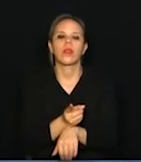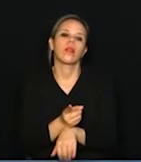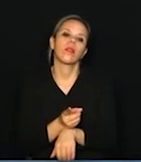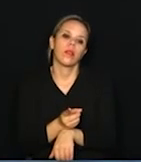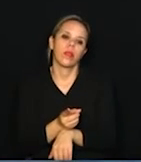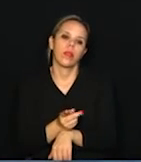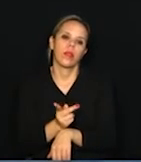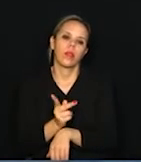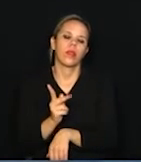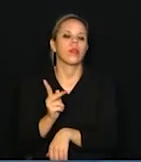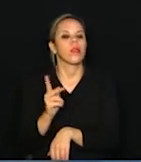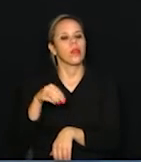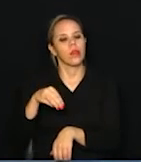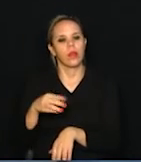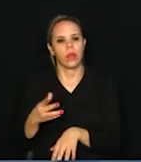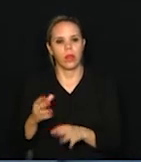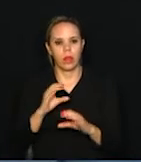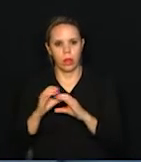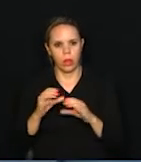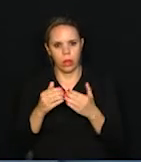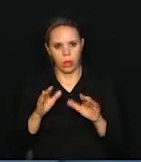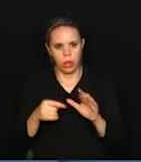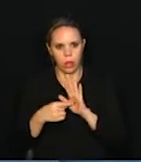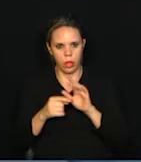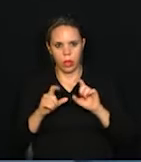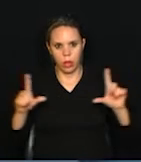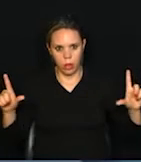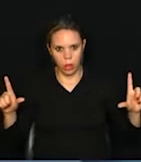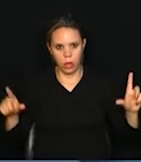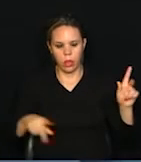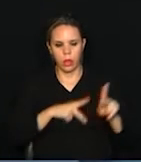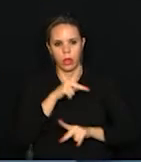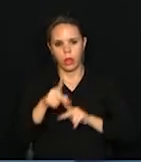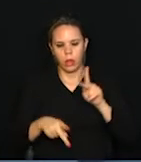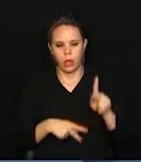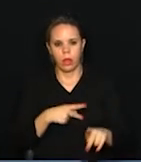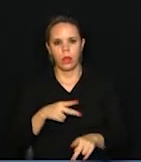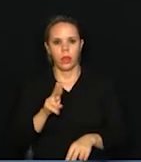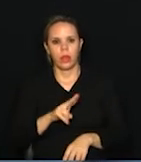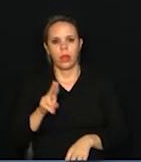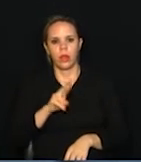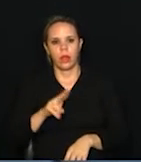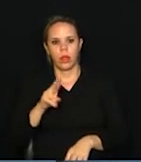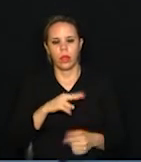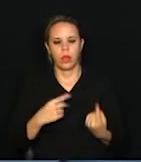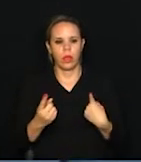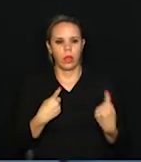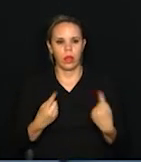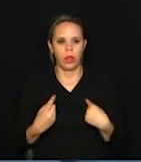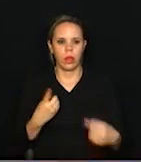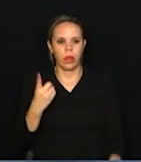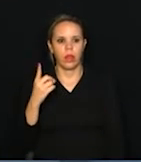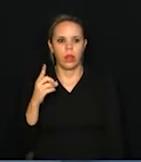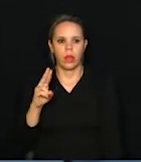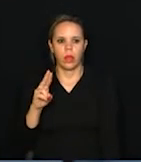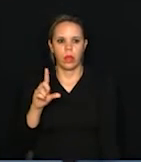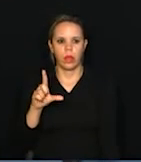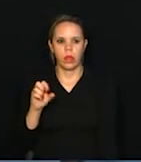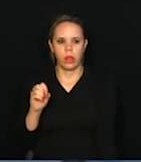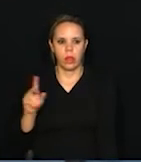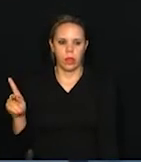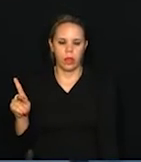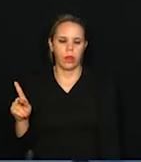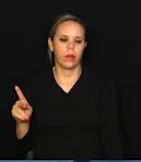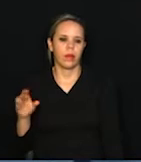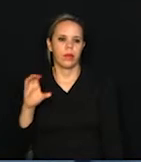maior comunicação, uma maior sinalização para a população usuária da via João Badon Lope na região do Campo